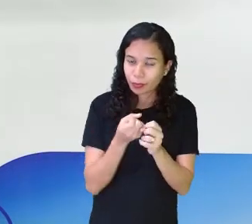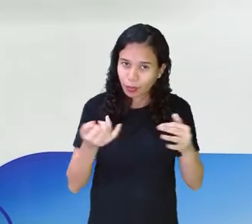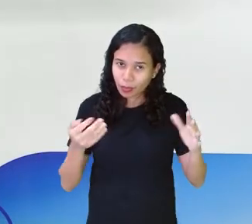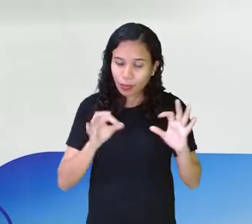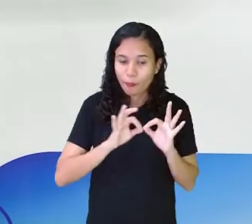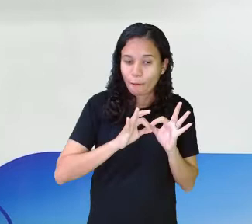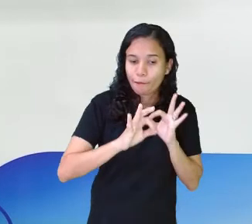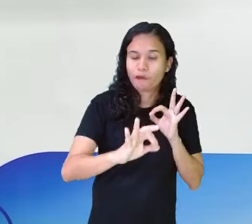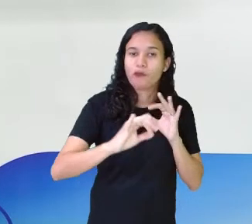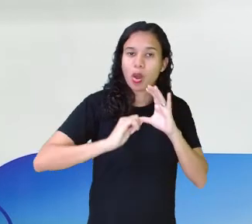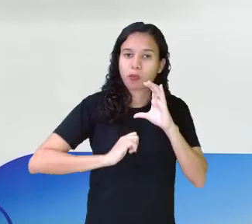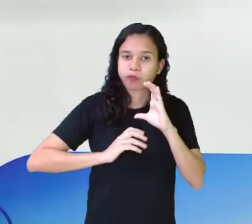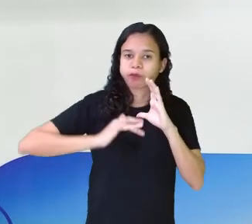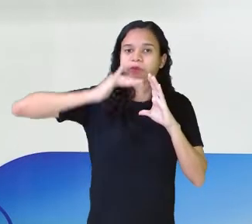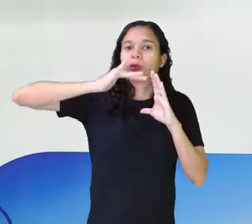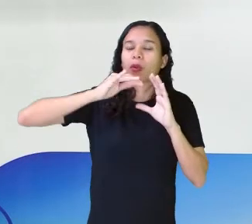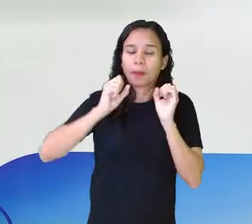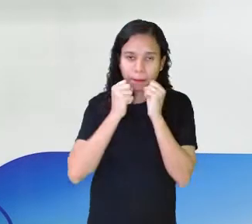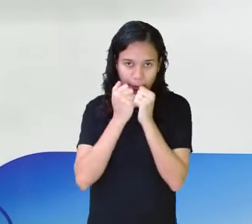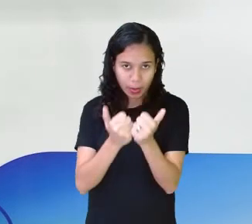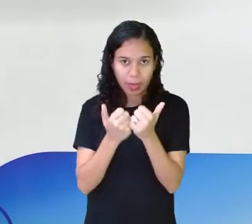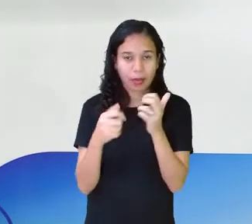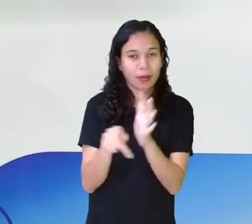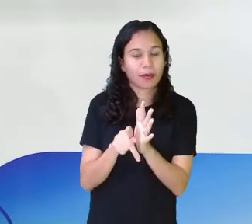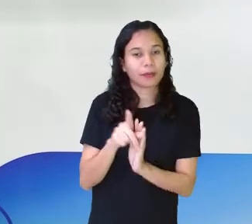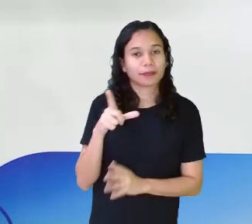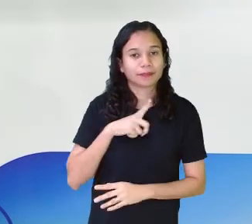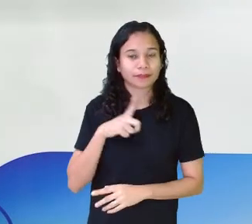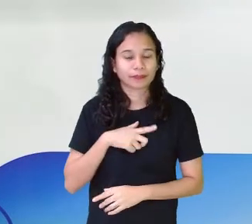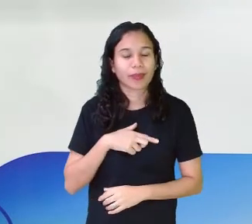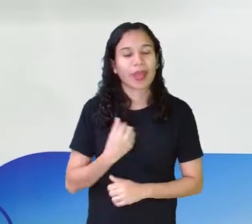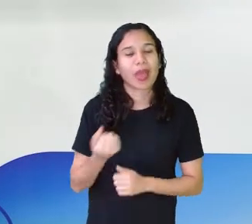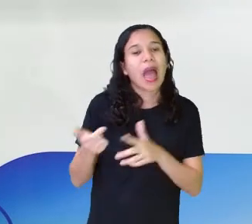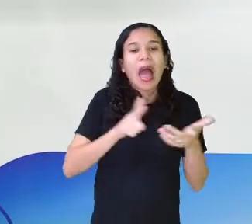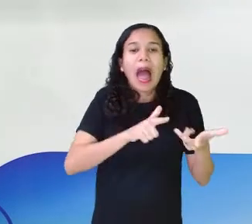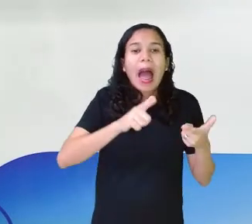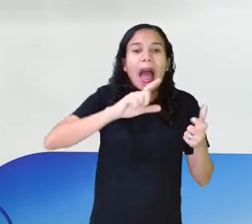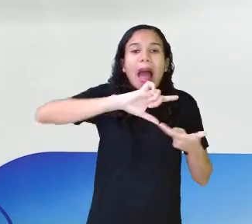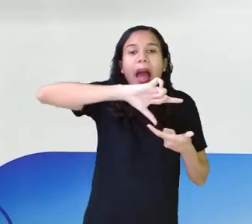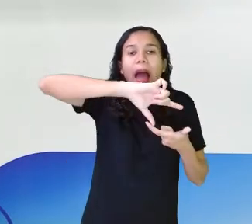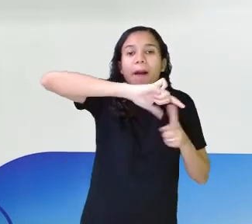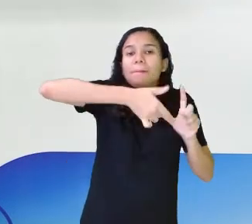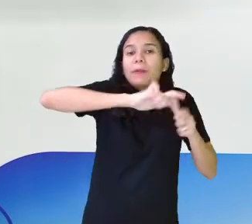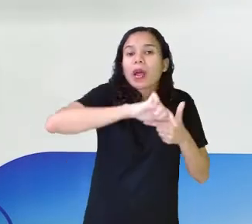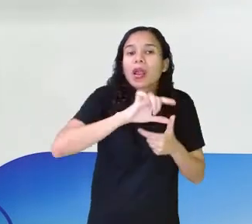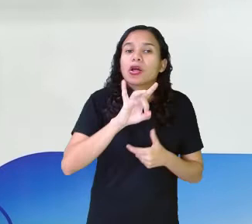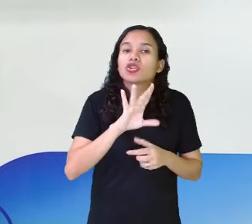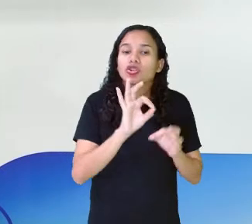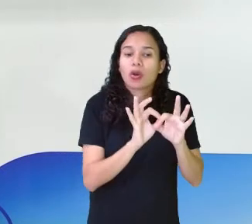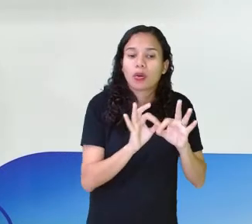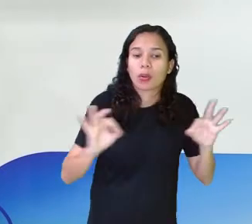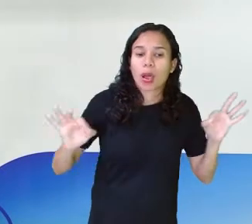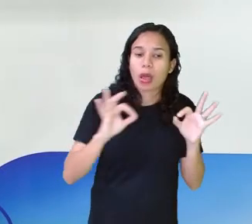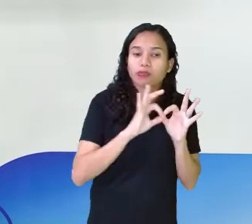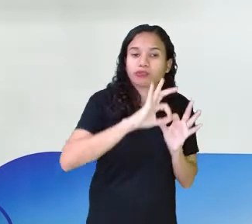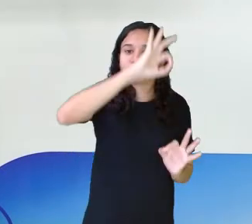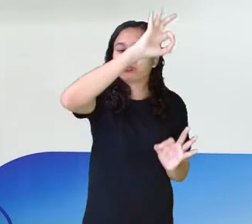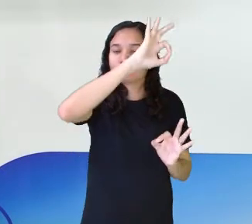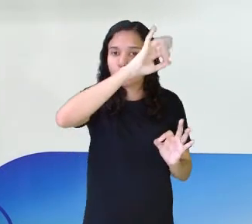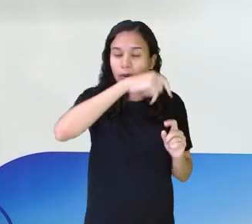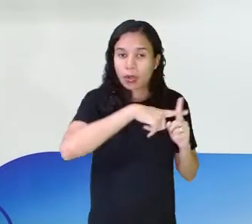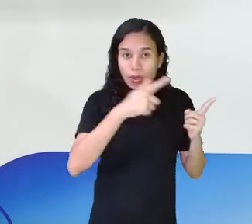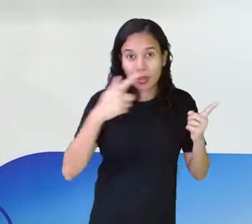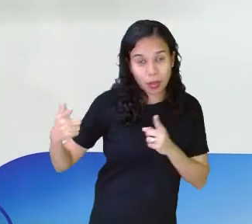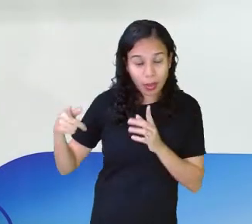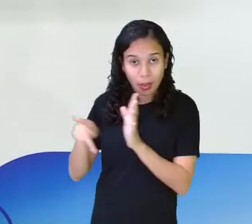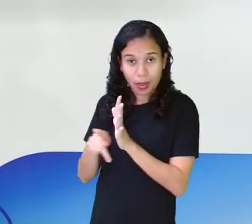volume. Beleza? Figura plana, 2 dimensões. Eu só tenho largura e altura. No caso do